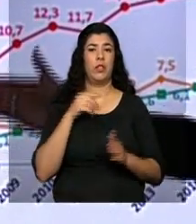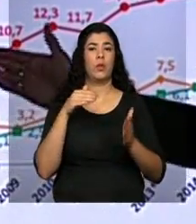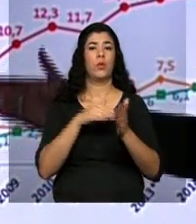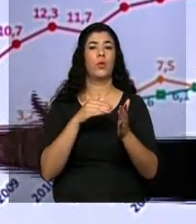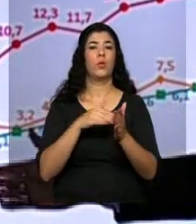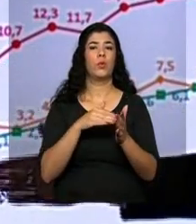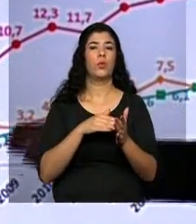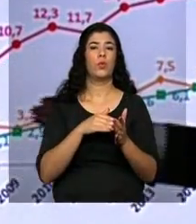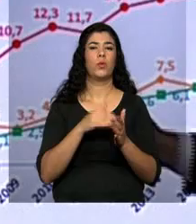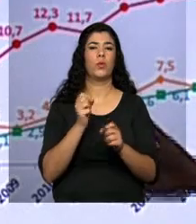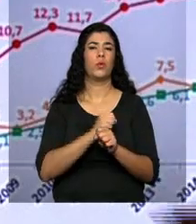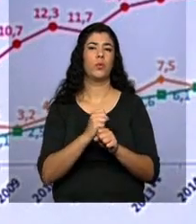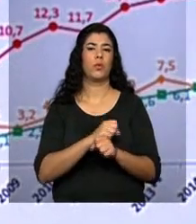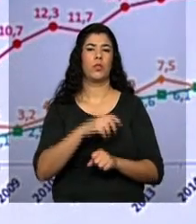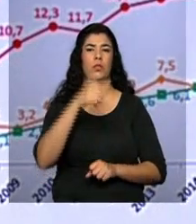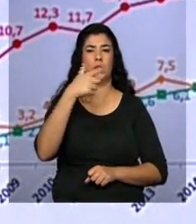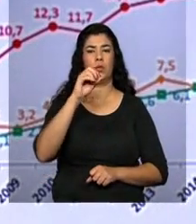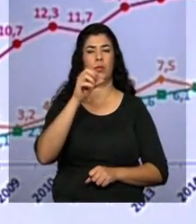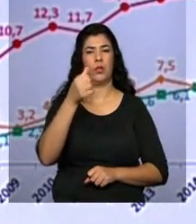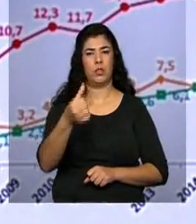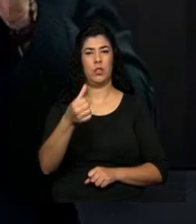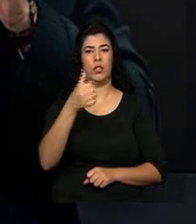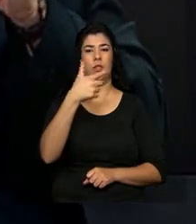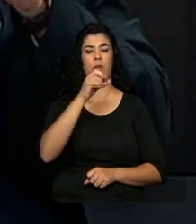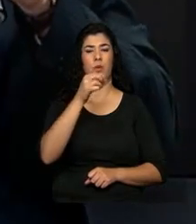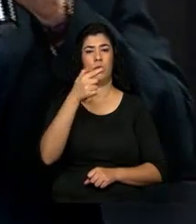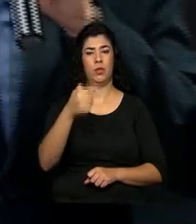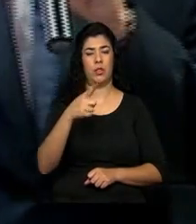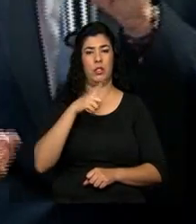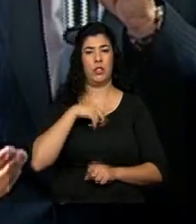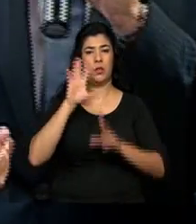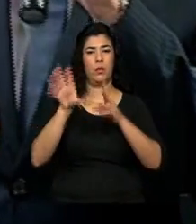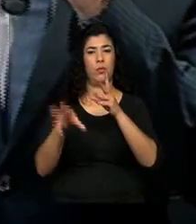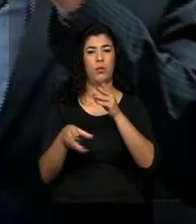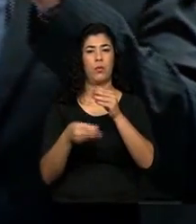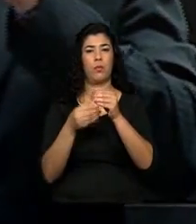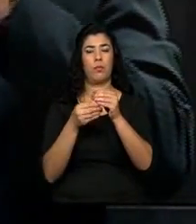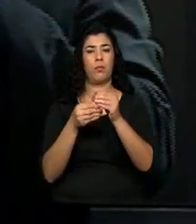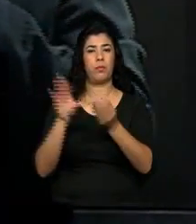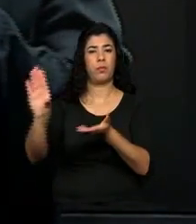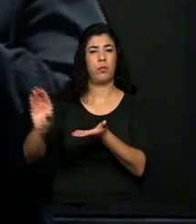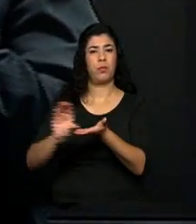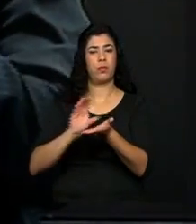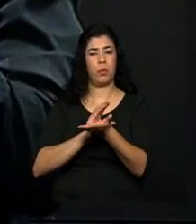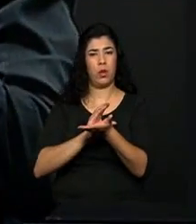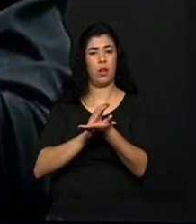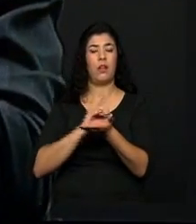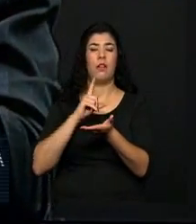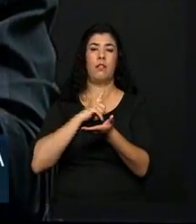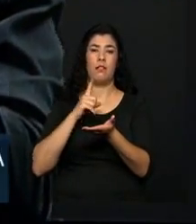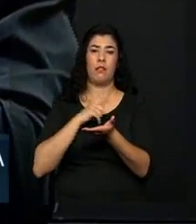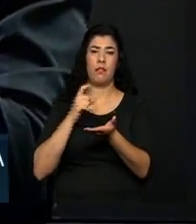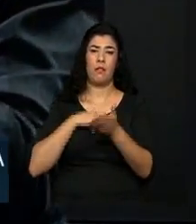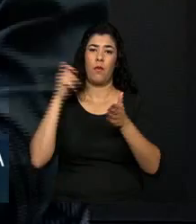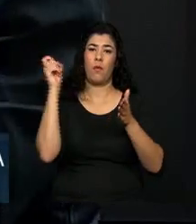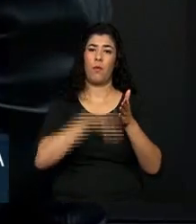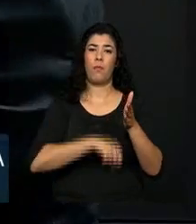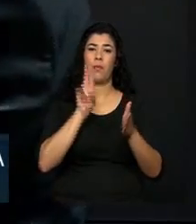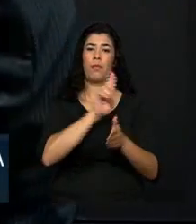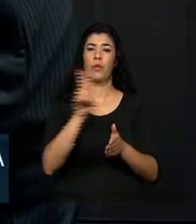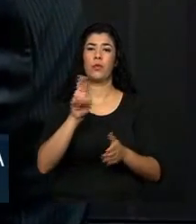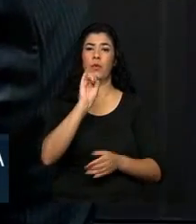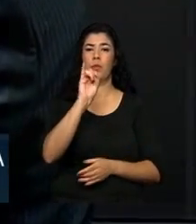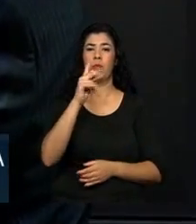2006 2007 há um incremento da arrecadação do IPI e do Imposto de Renda o